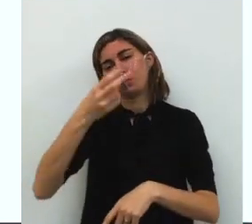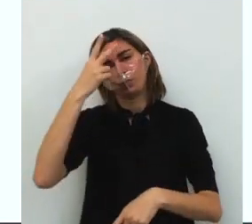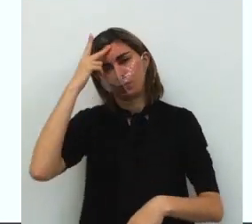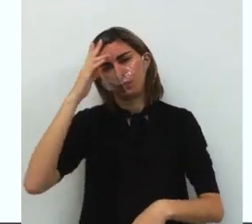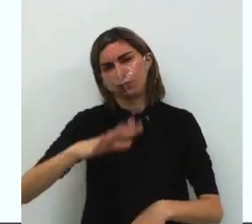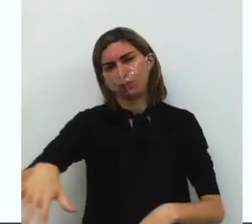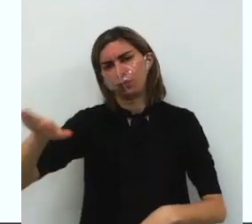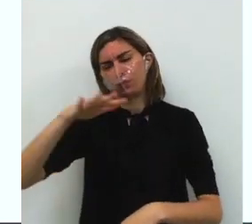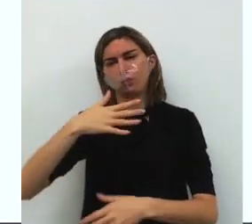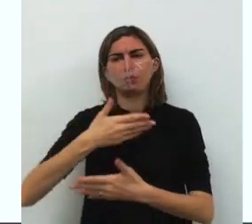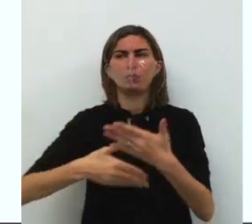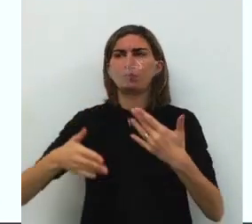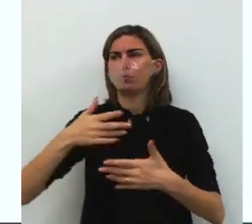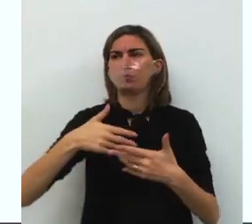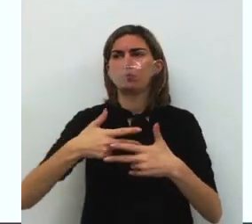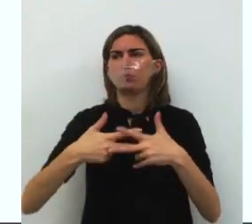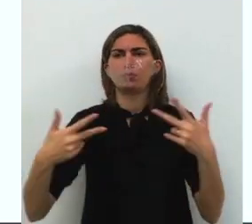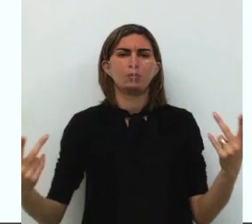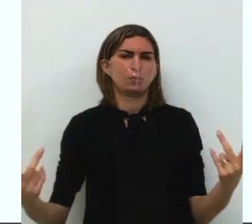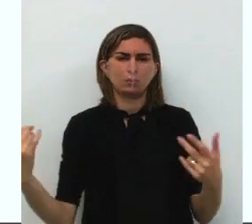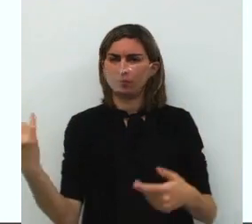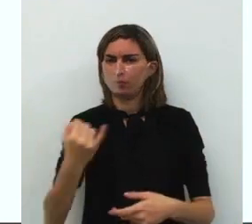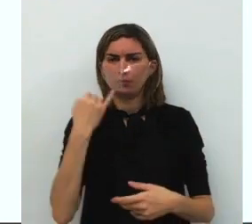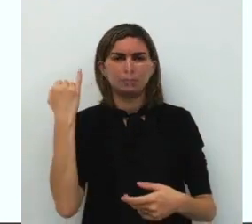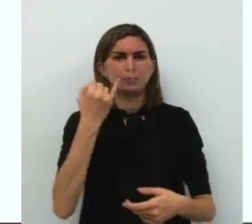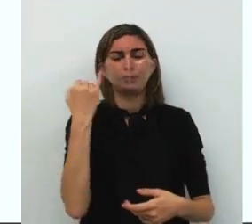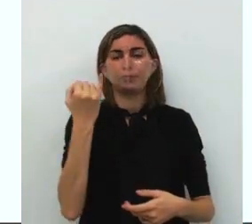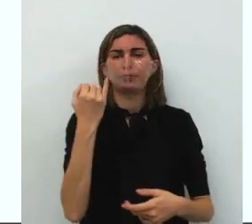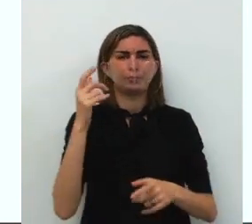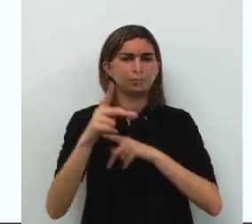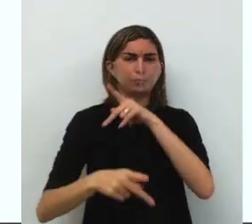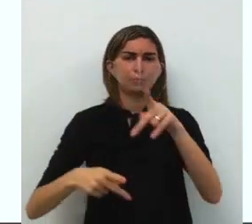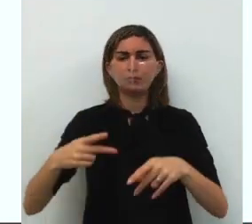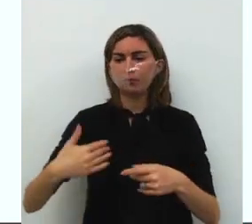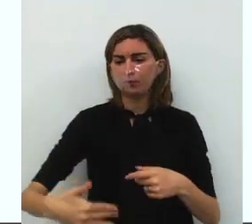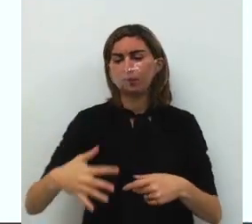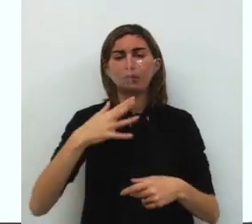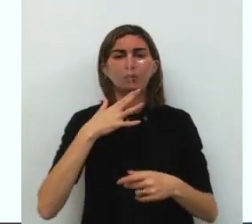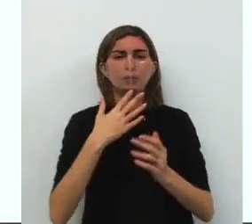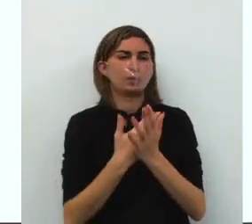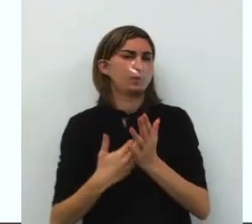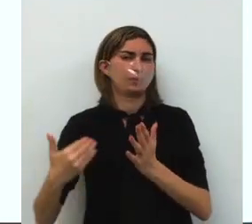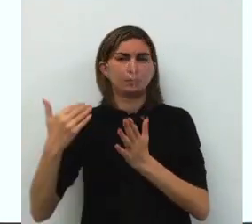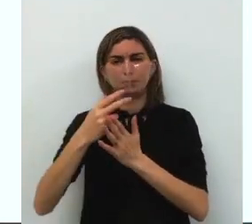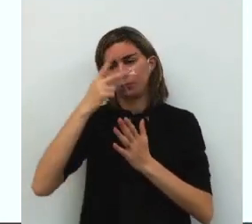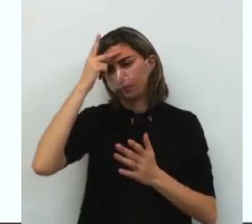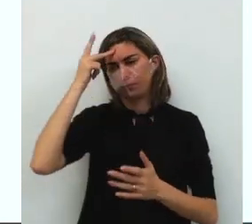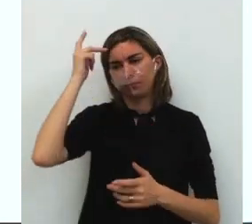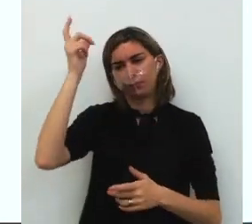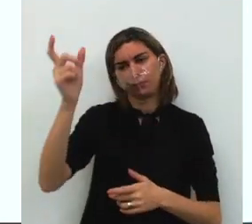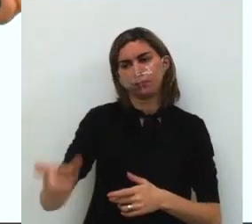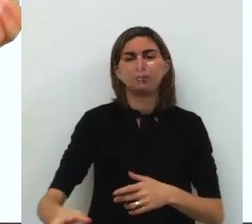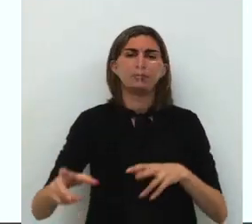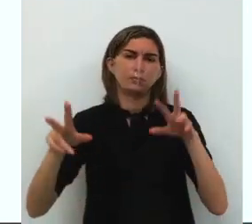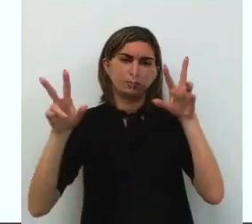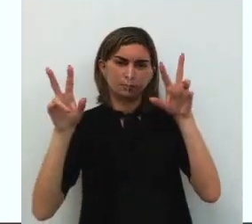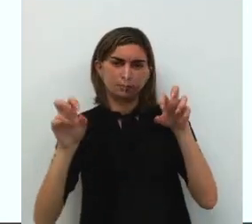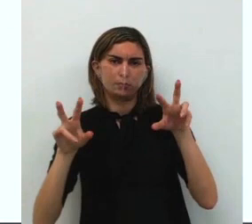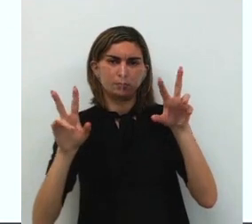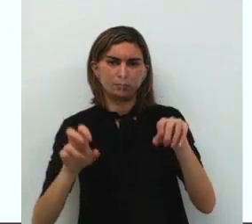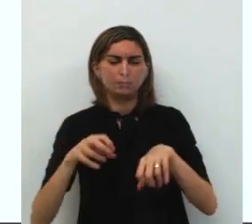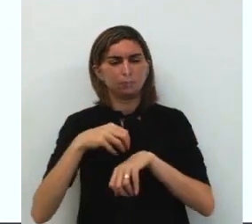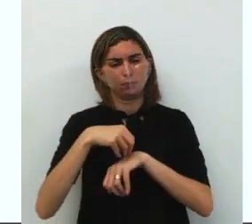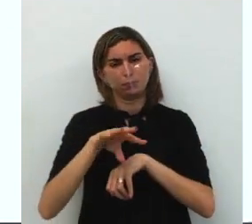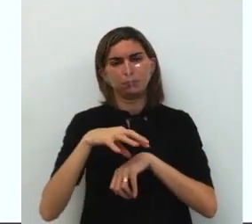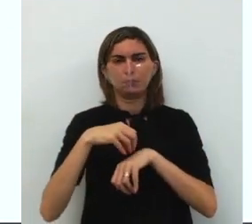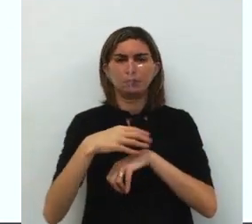então pessoas que são envolvidas com coisas muito importantes e que o público vai conhecer mais sobre essas pessoas ou sobre os temas que